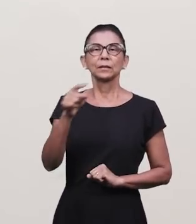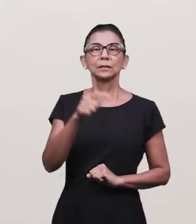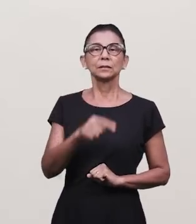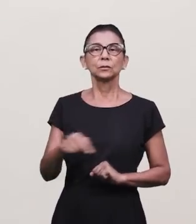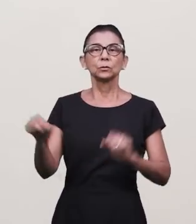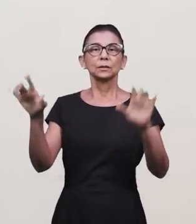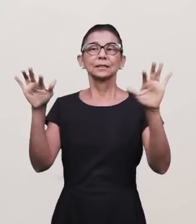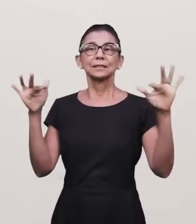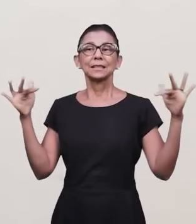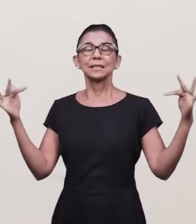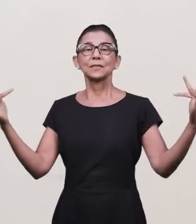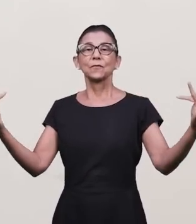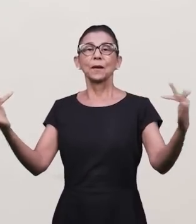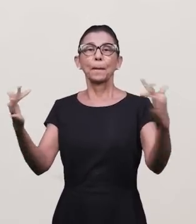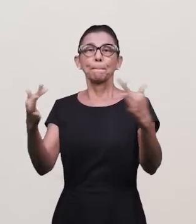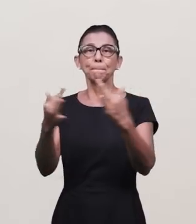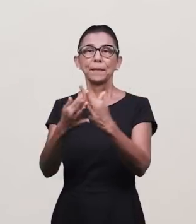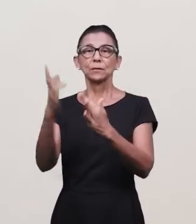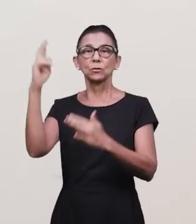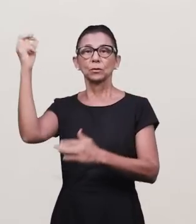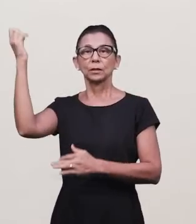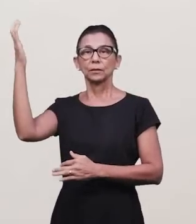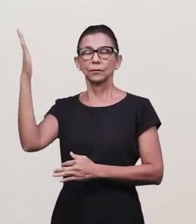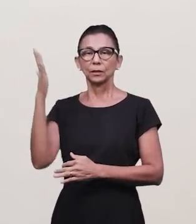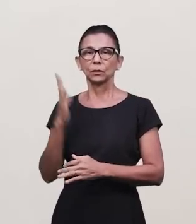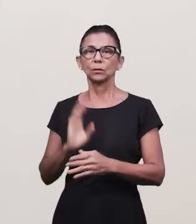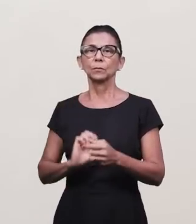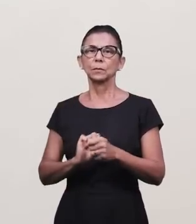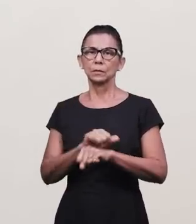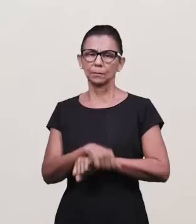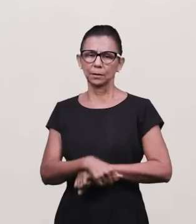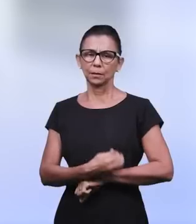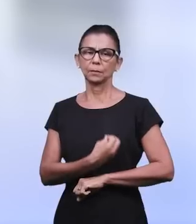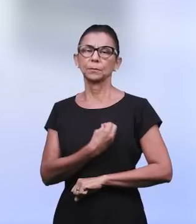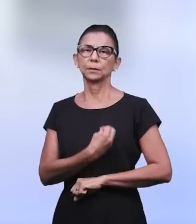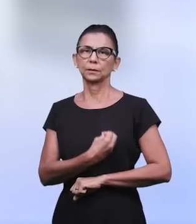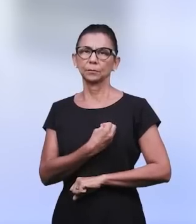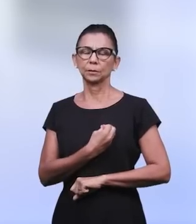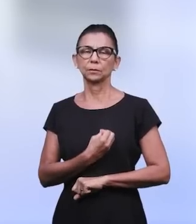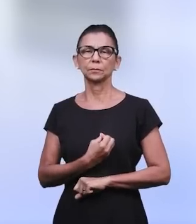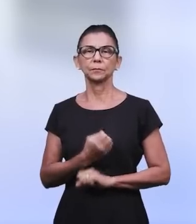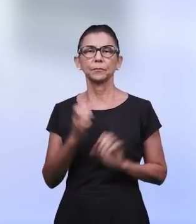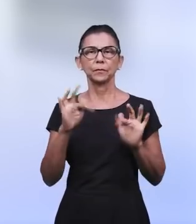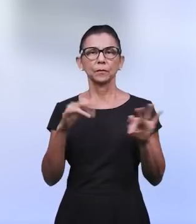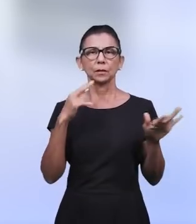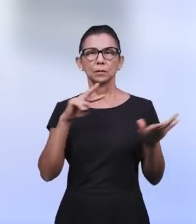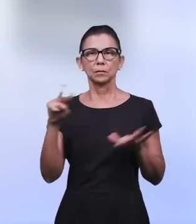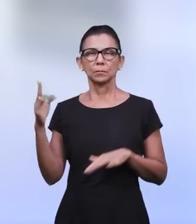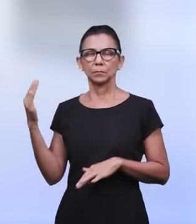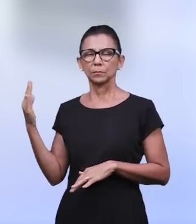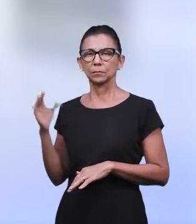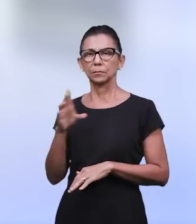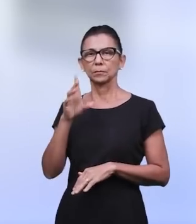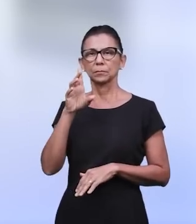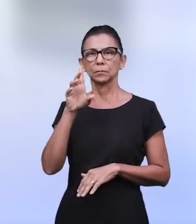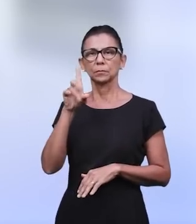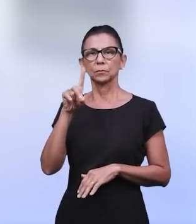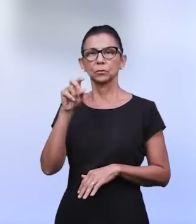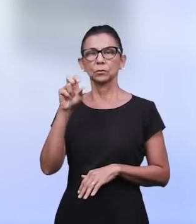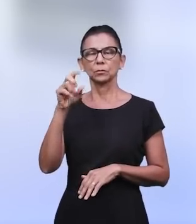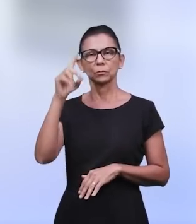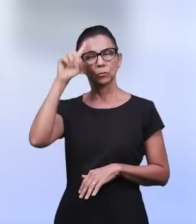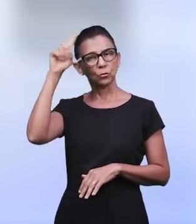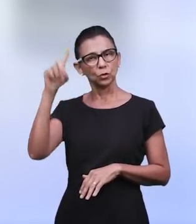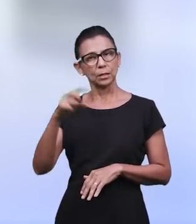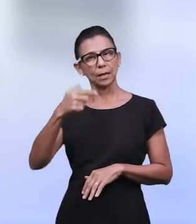todas as famílias para participar de um mini seminário. Confira. Neste último final de semana, dia 7, aconteceu um